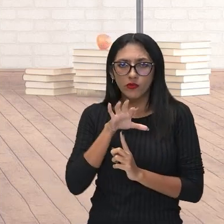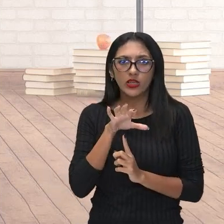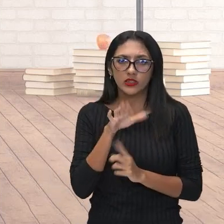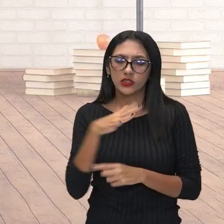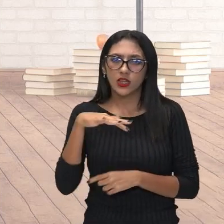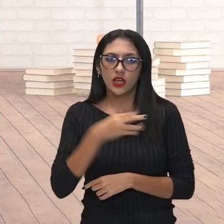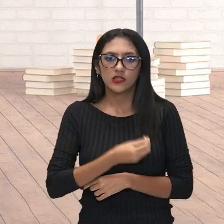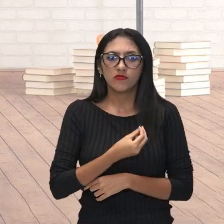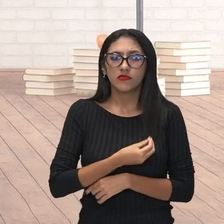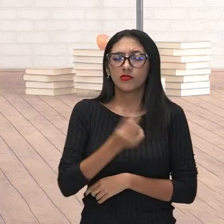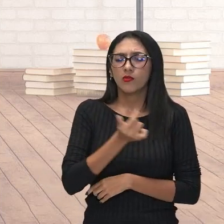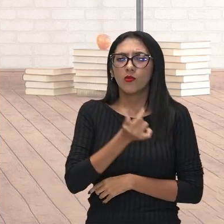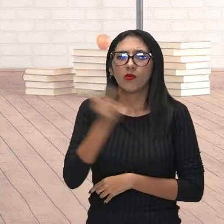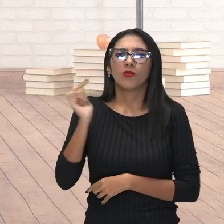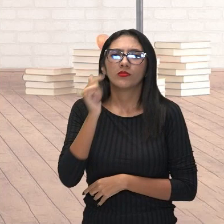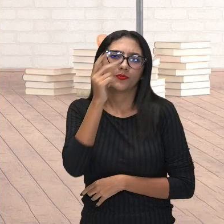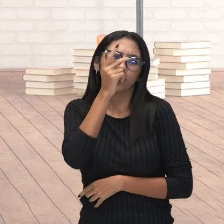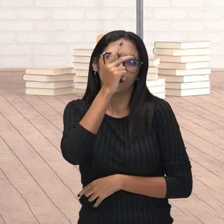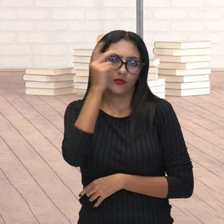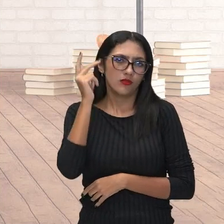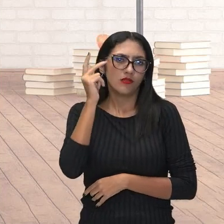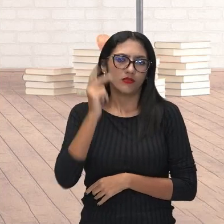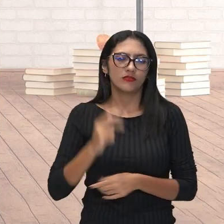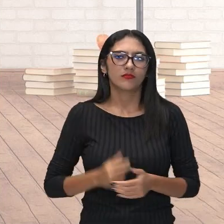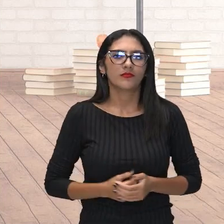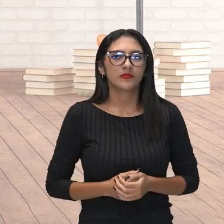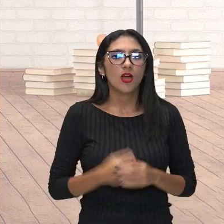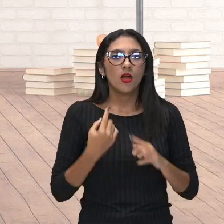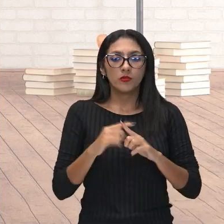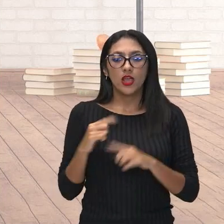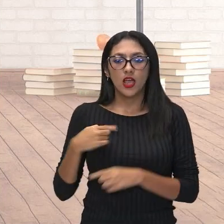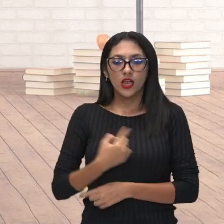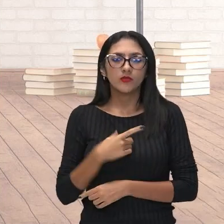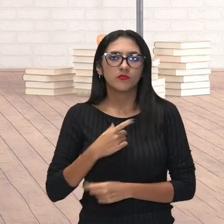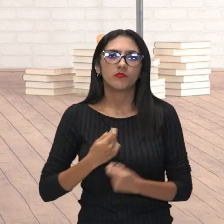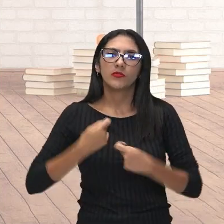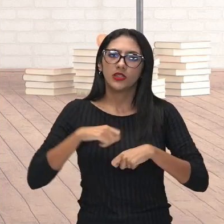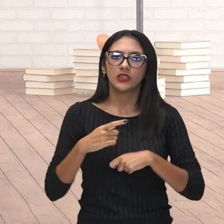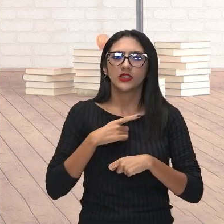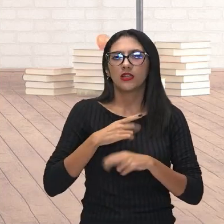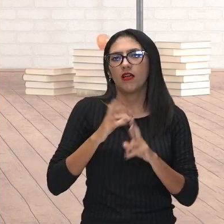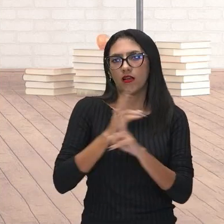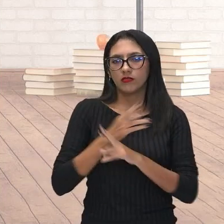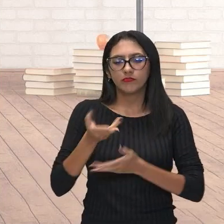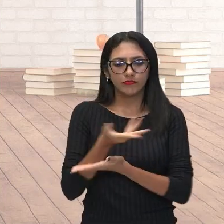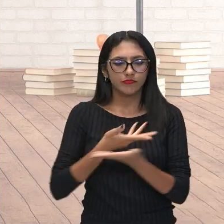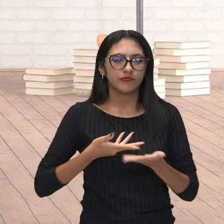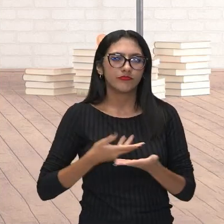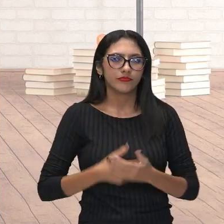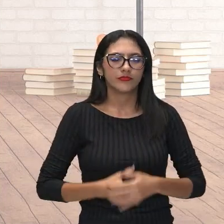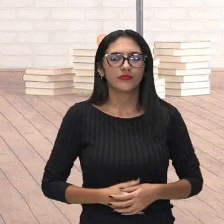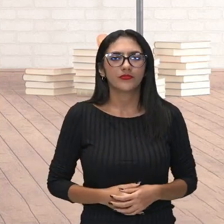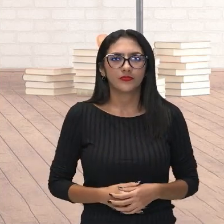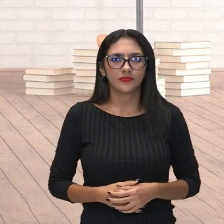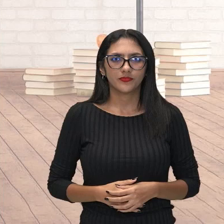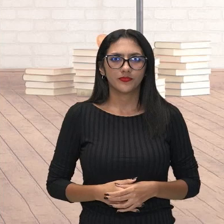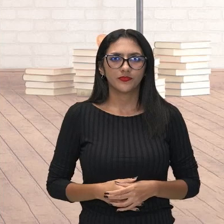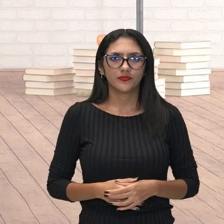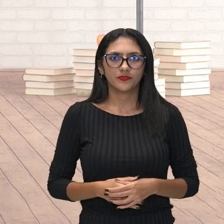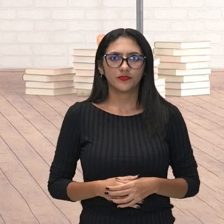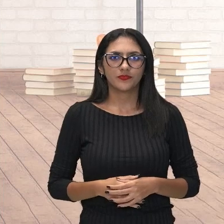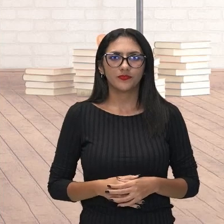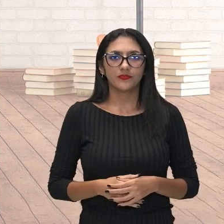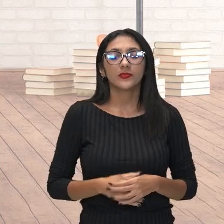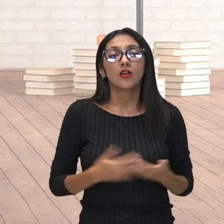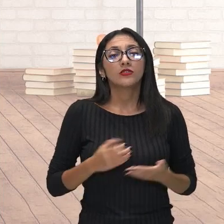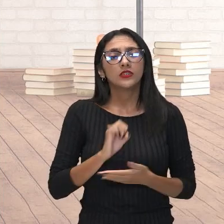vida de outras pessoas, porque nós fazemos parte de um todo. Então, a partir do momento que eu me conheço,